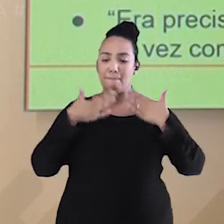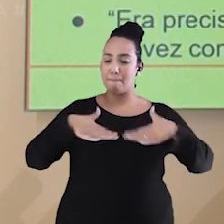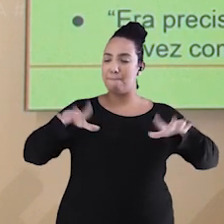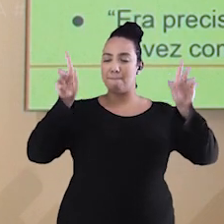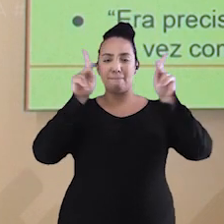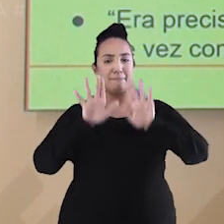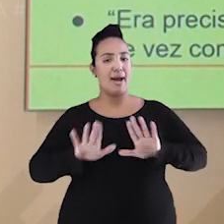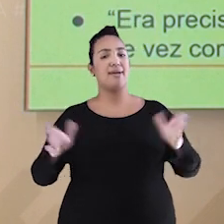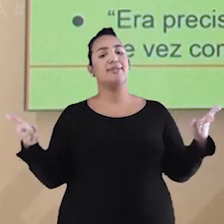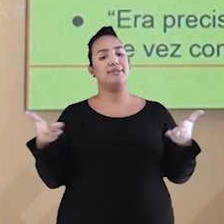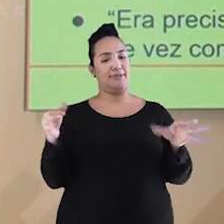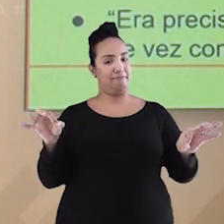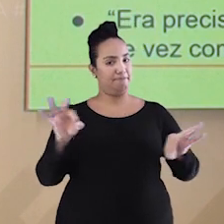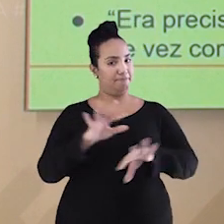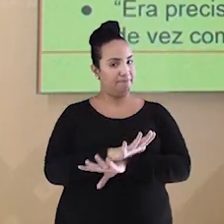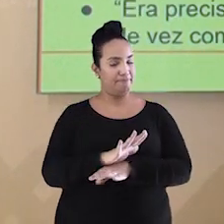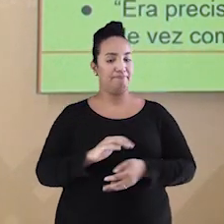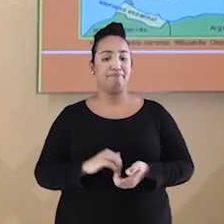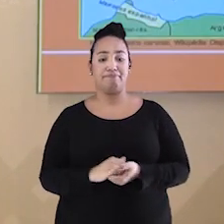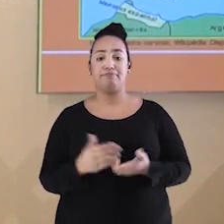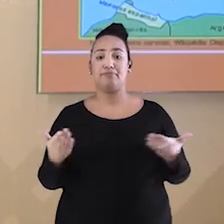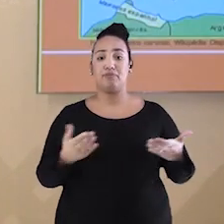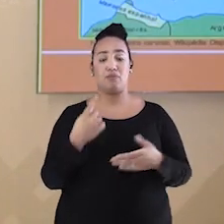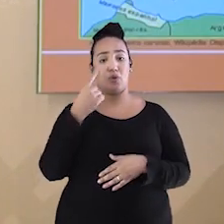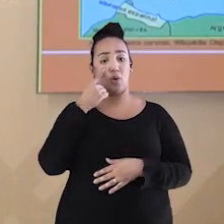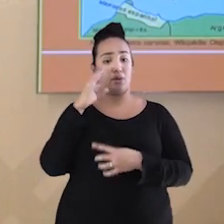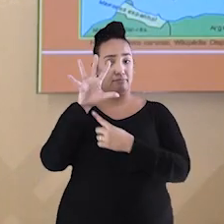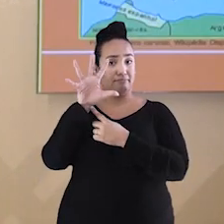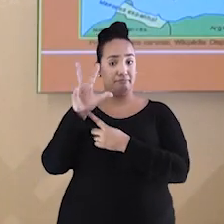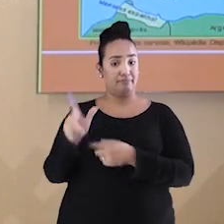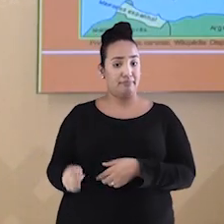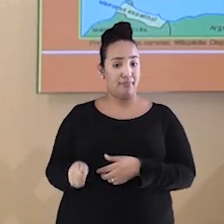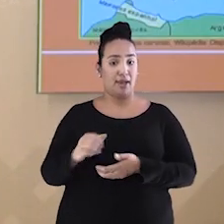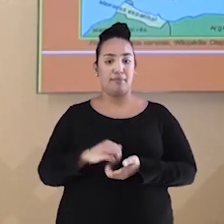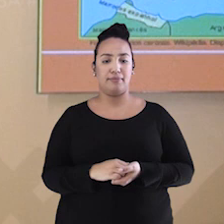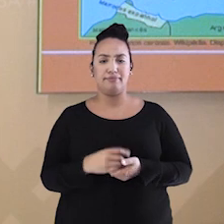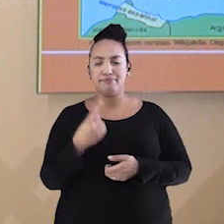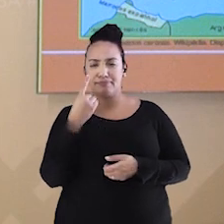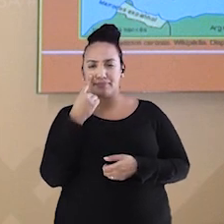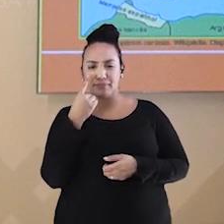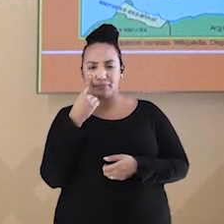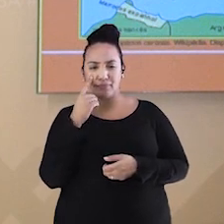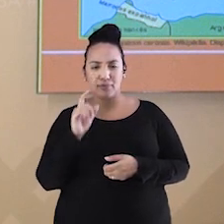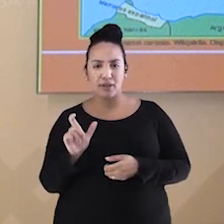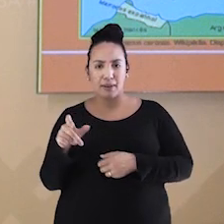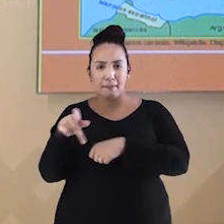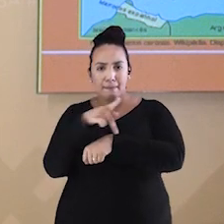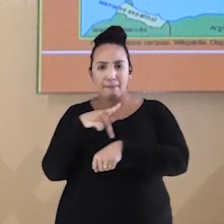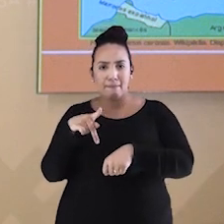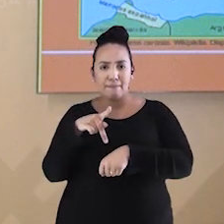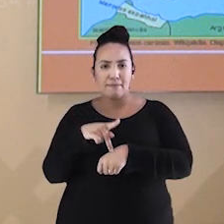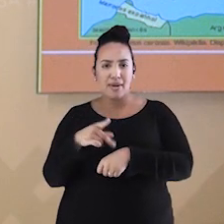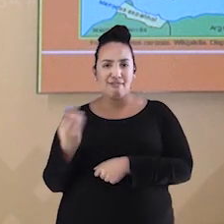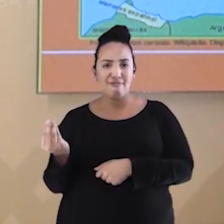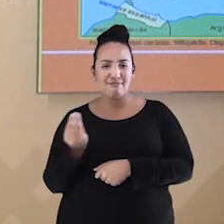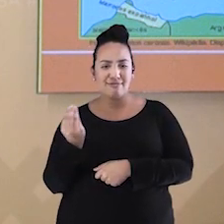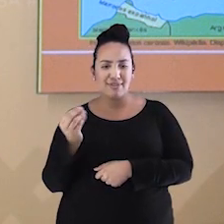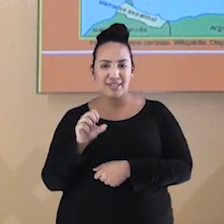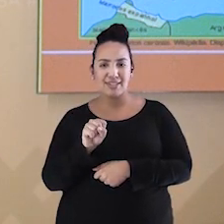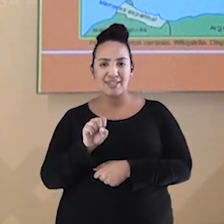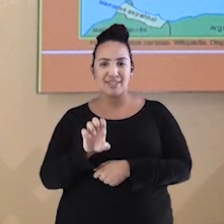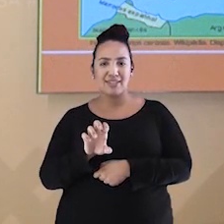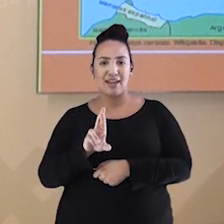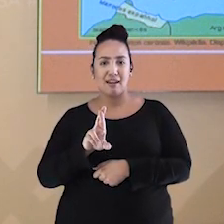e calmaria estavam para acabar. Vamos dar uma olhadinha aqui nesse mapa. Estão vendo a Sérvia aqui, de verde,